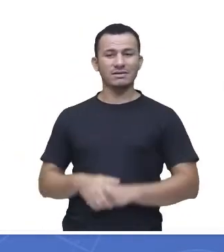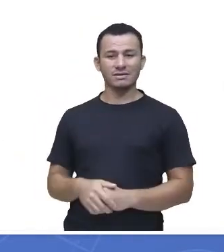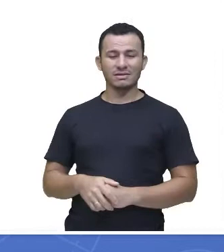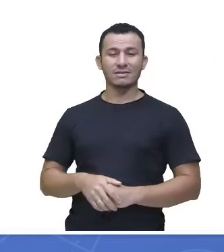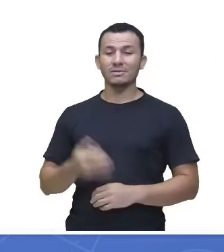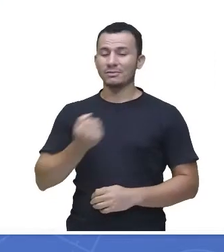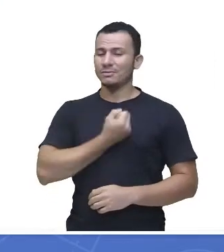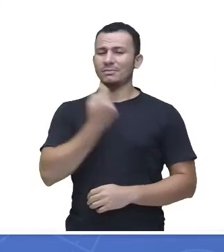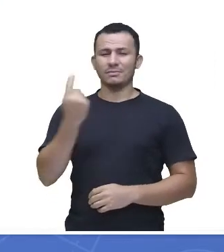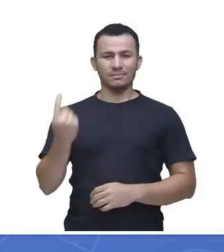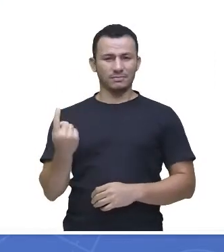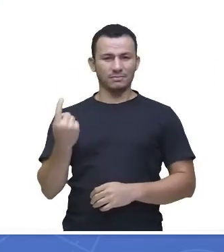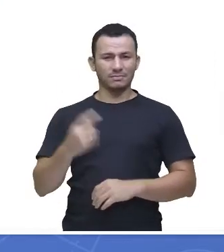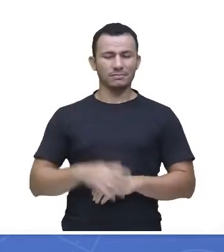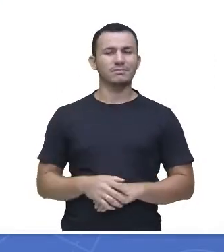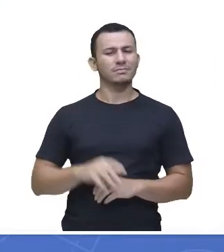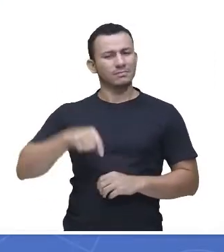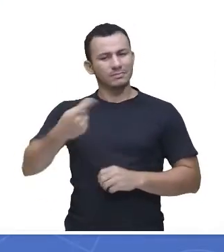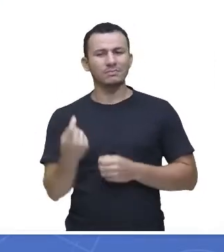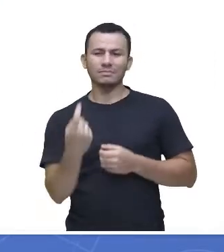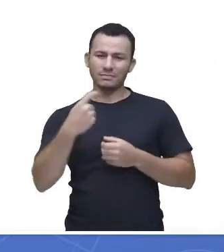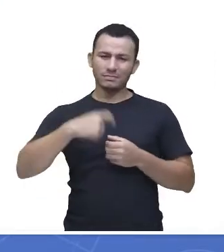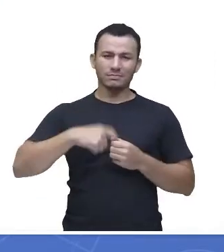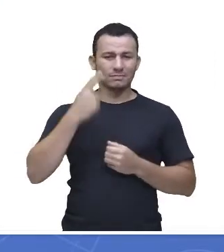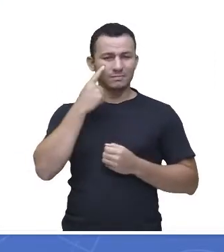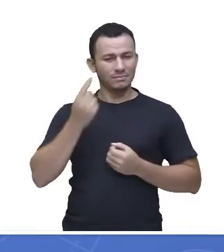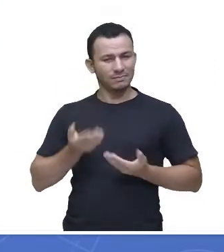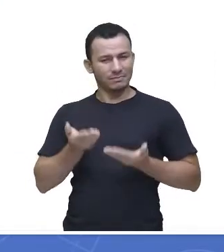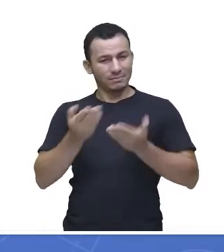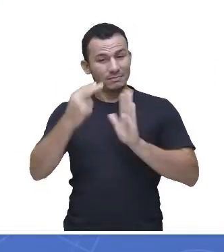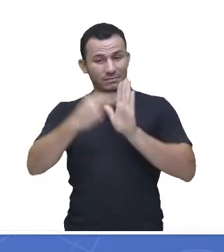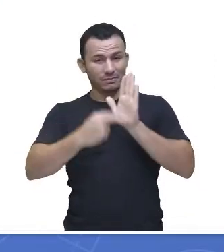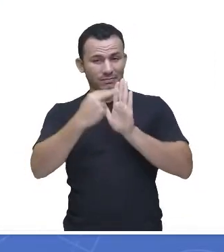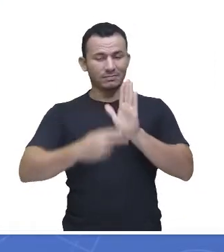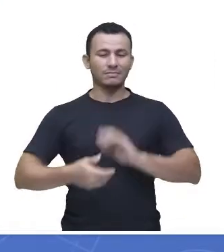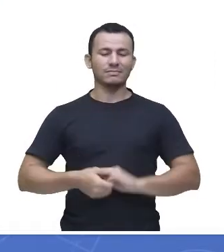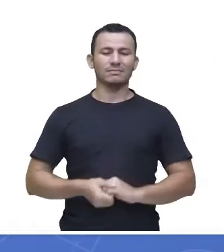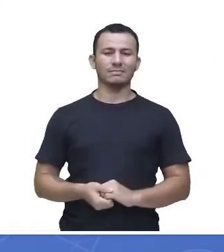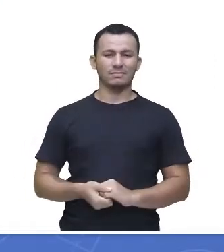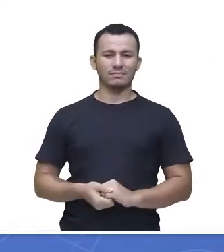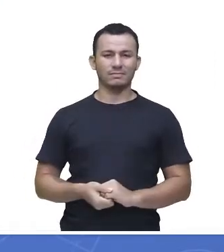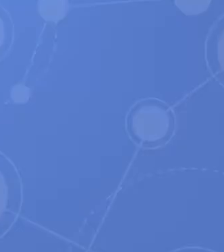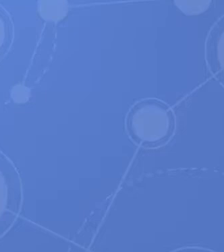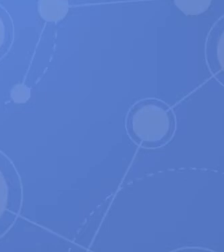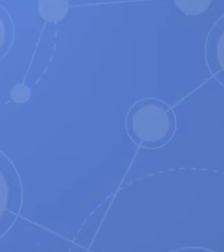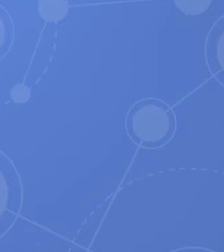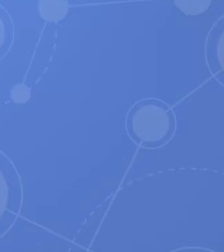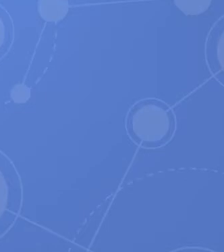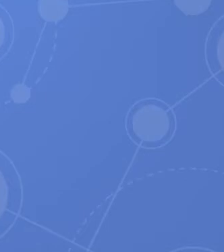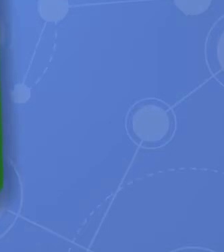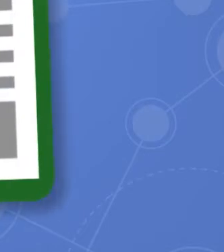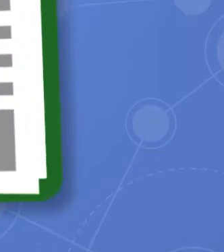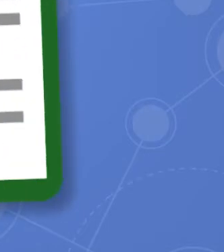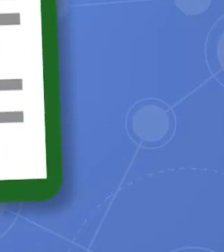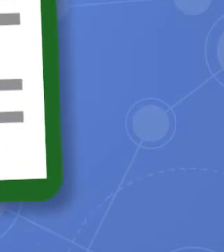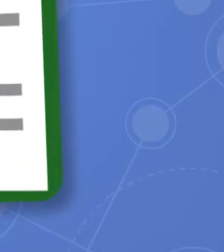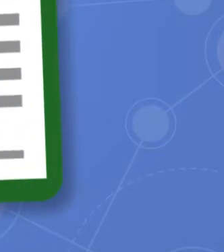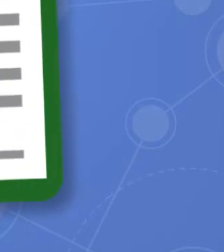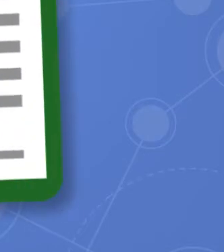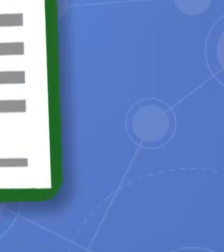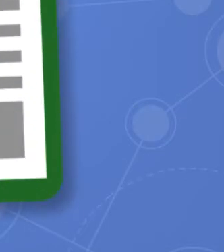primeira questão e eu volto daqui a pouquinho. Deixo com vocês a questão e volto já já para conferir o seu trabalho.